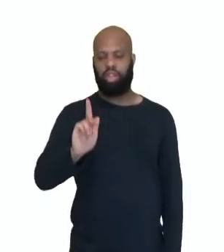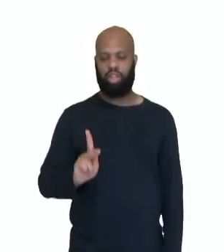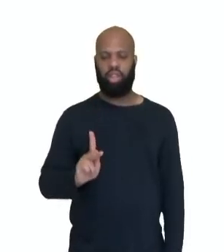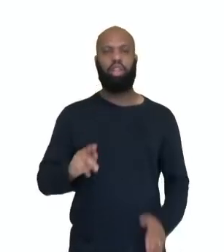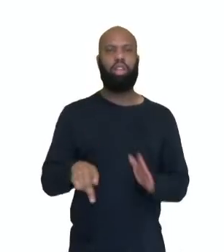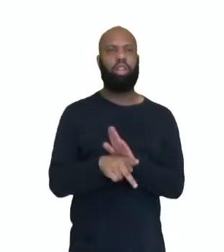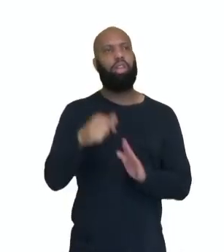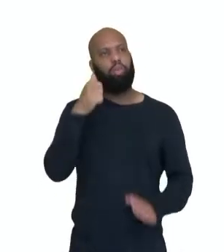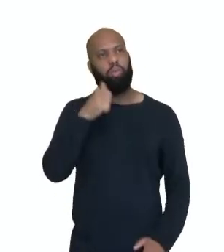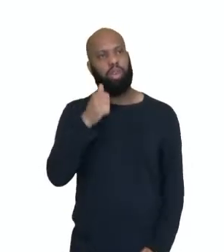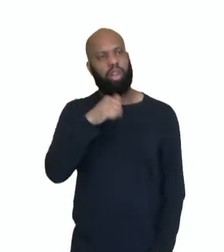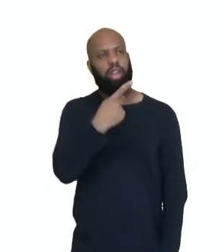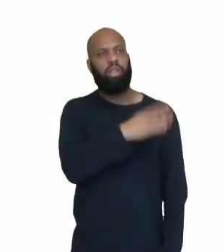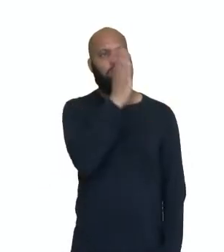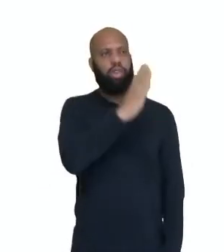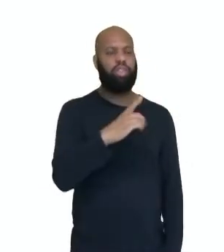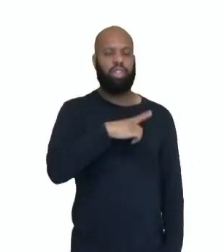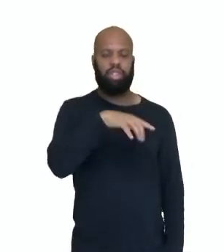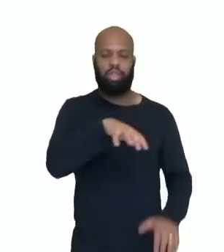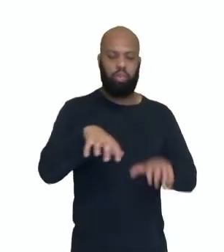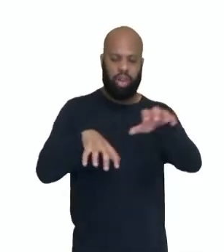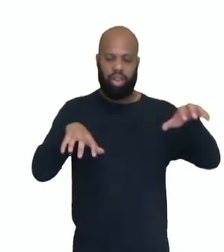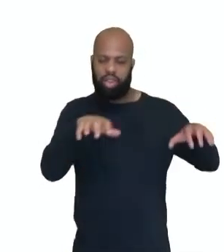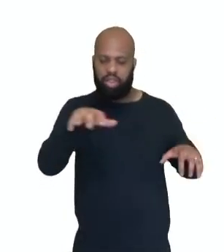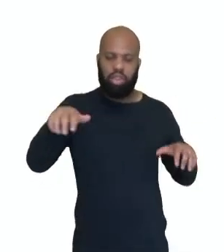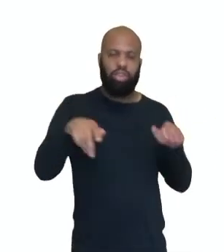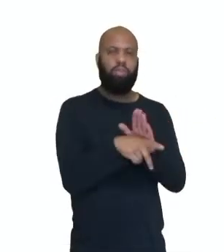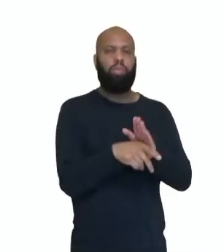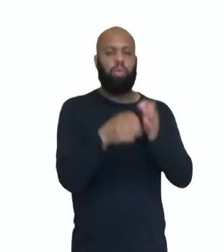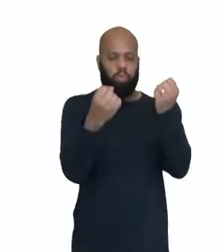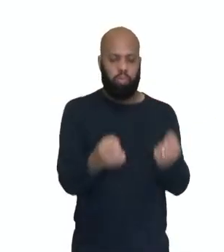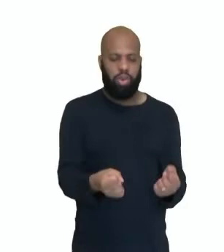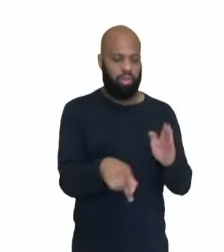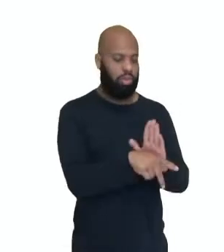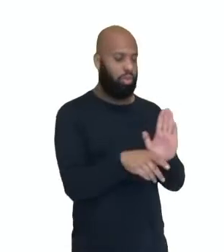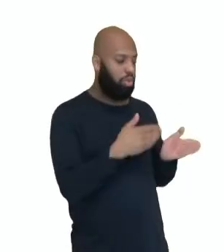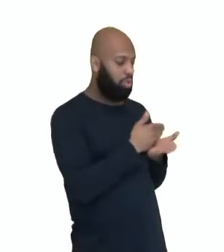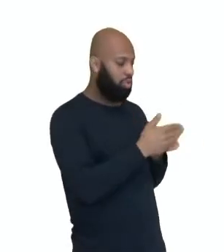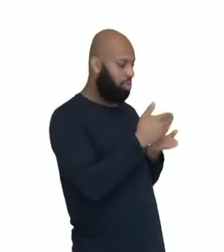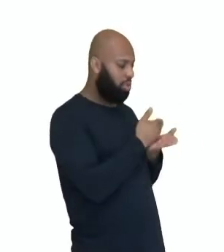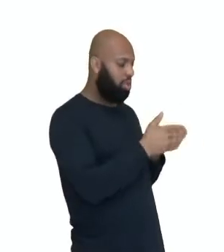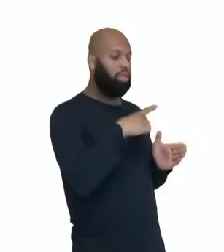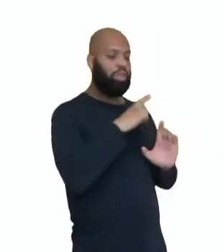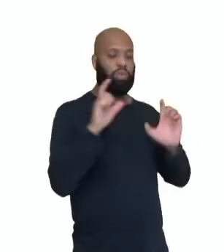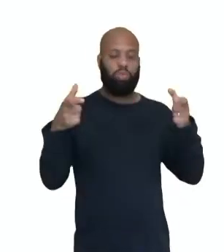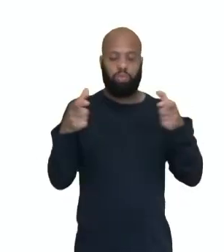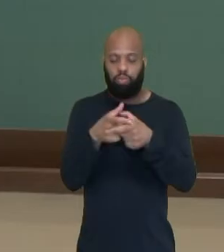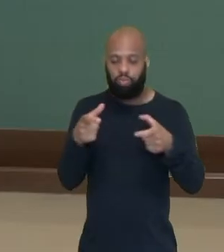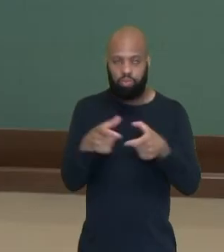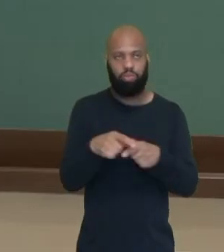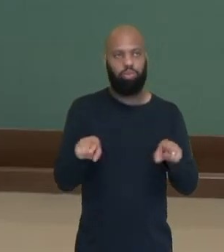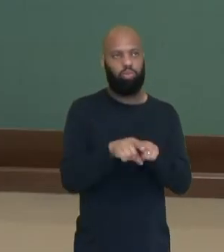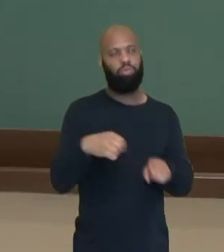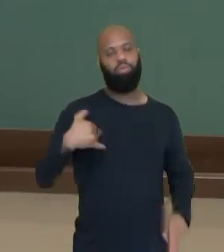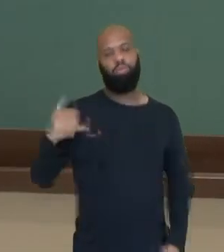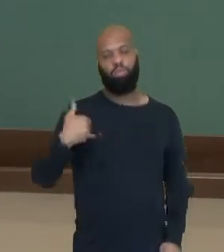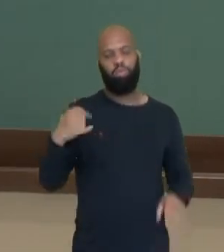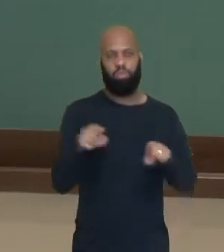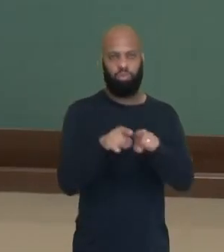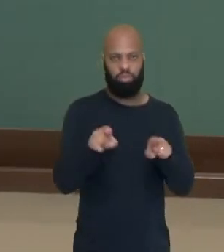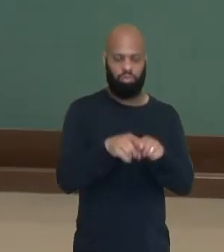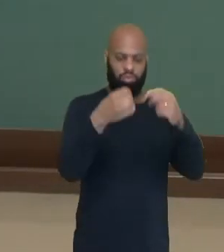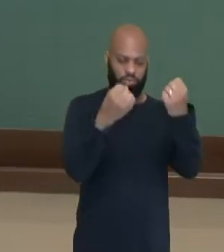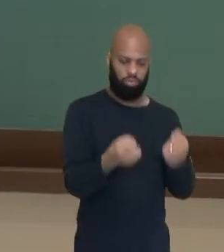No Brasil, há divisão por peso, então, nesse amador, e para a categoria menores, que é a classificação por idade e por peso. Então,